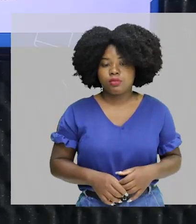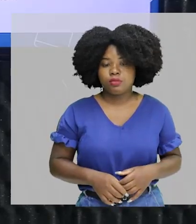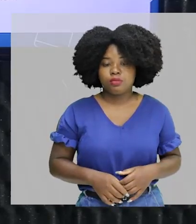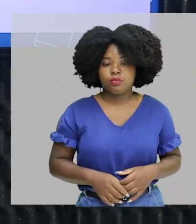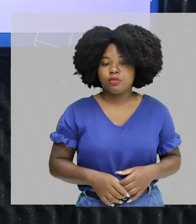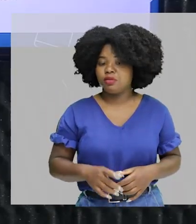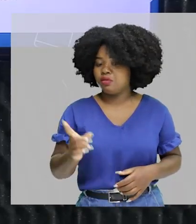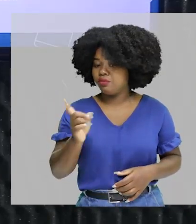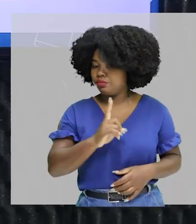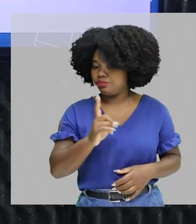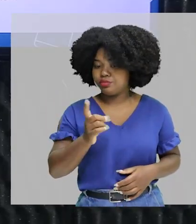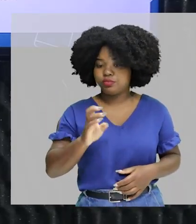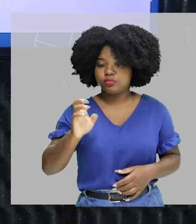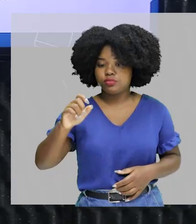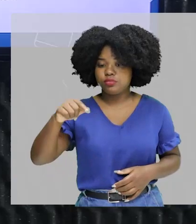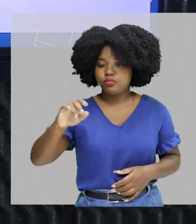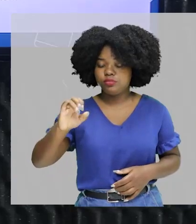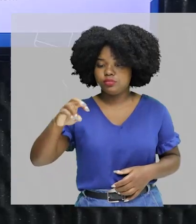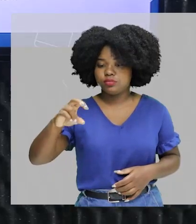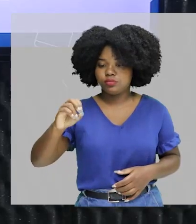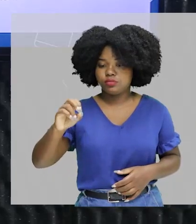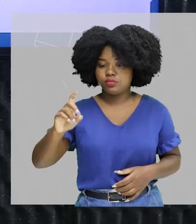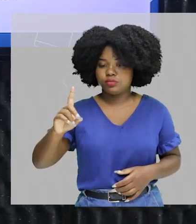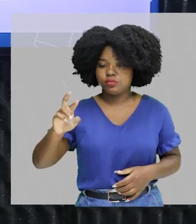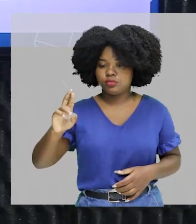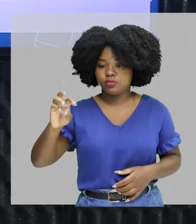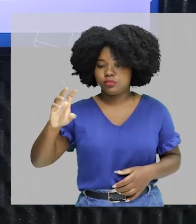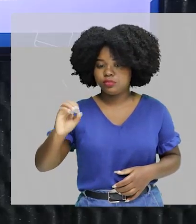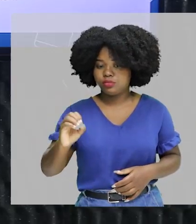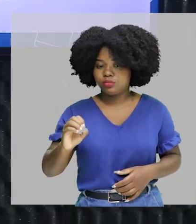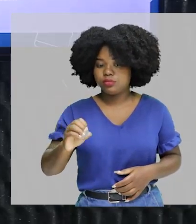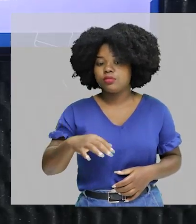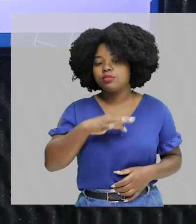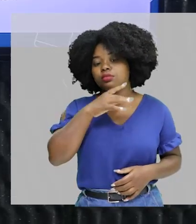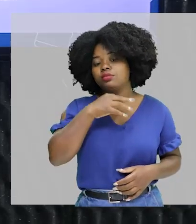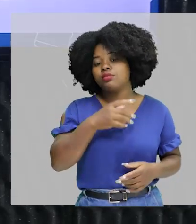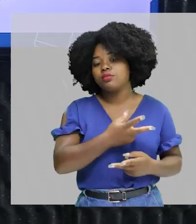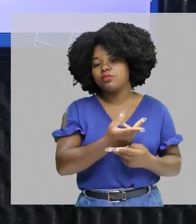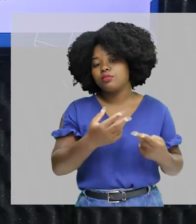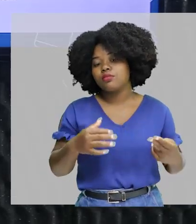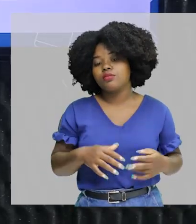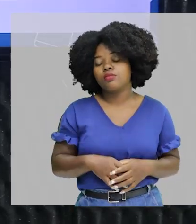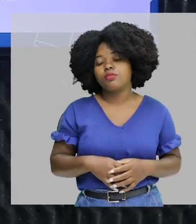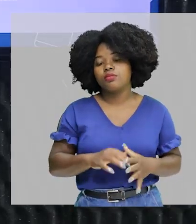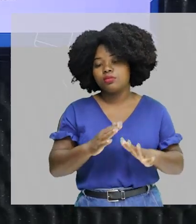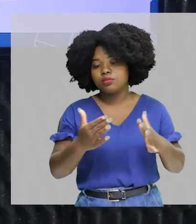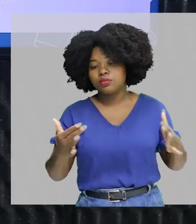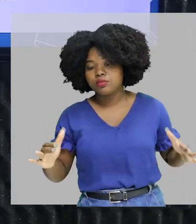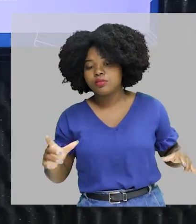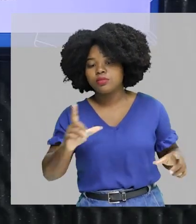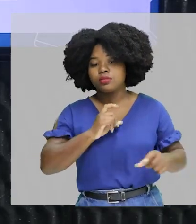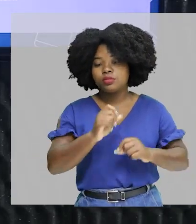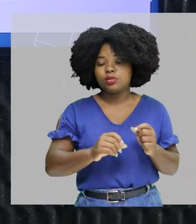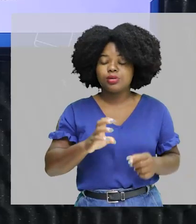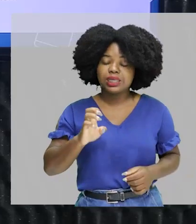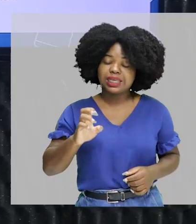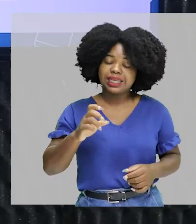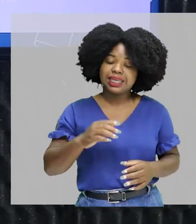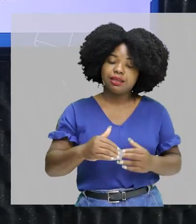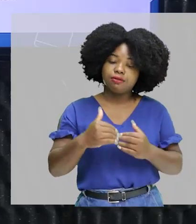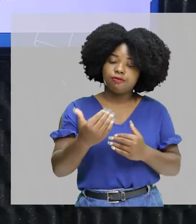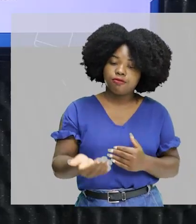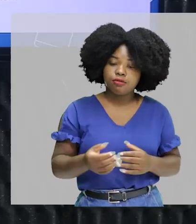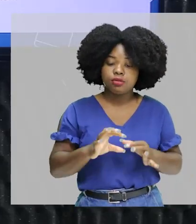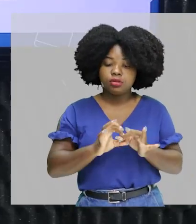Aqui não. Nos equinodermos, são animais aquáticos que têm fecundação externa.